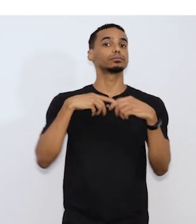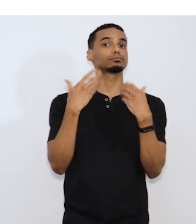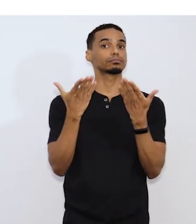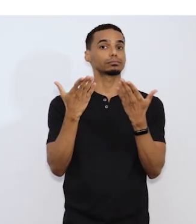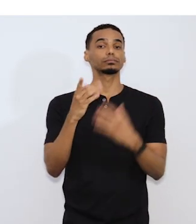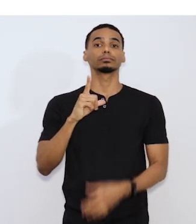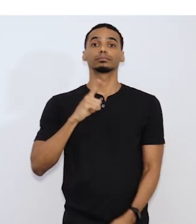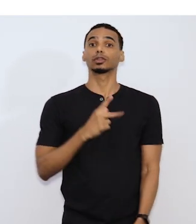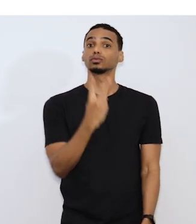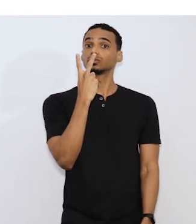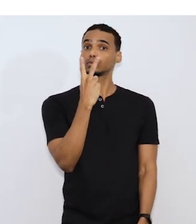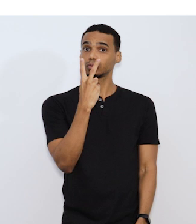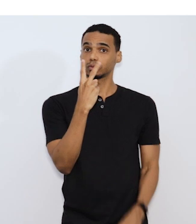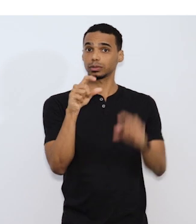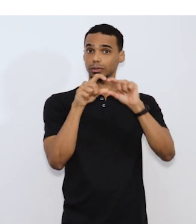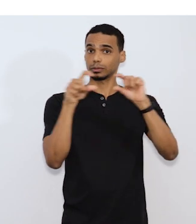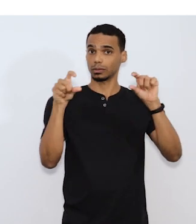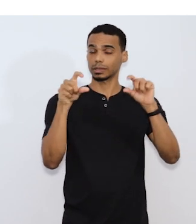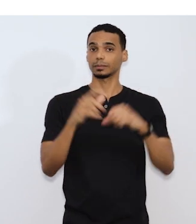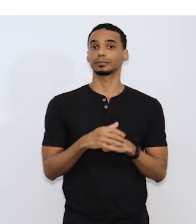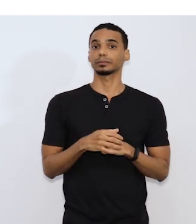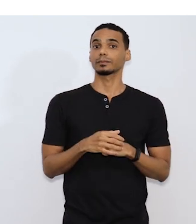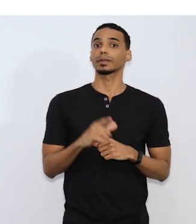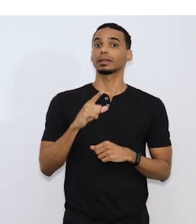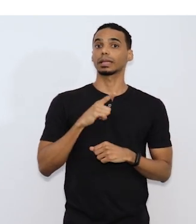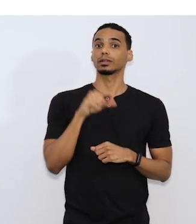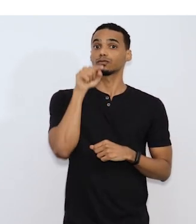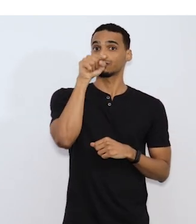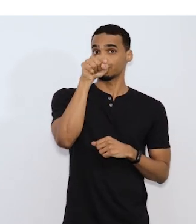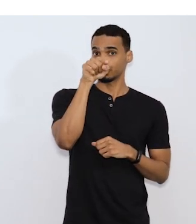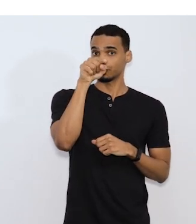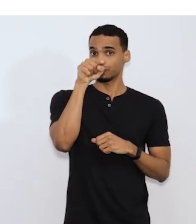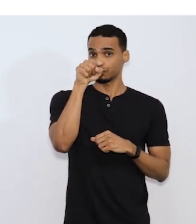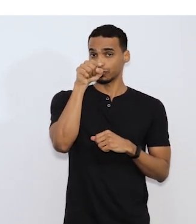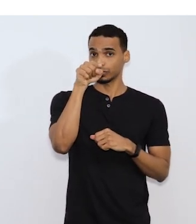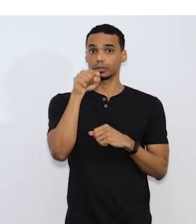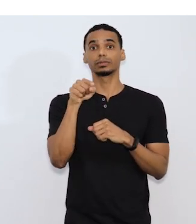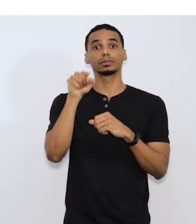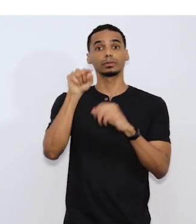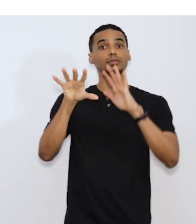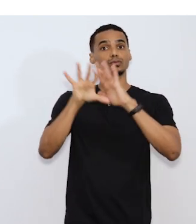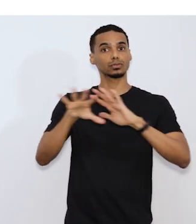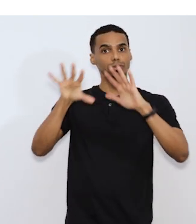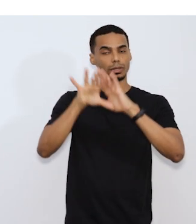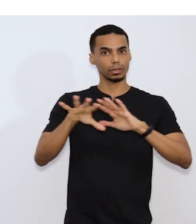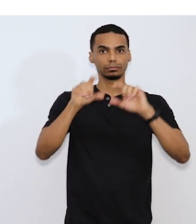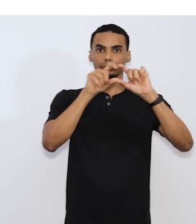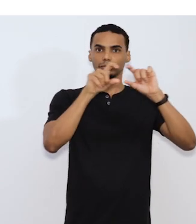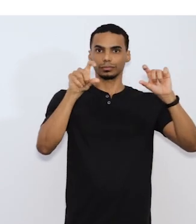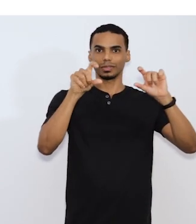vamos encontrar 2 orações. Eu tenho você o distrai, que é a minha primeira oração, que é o